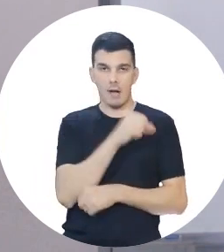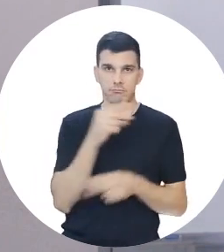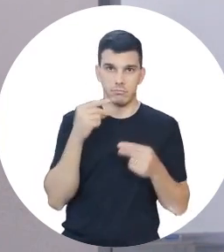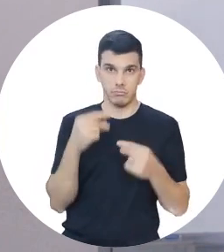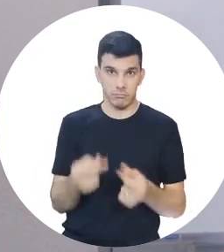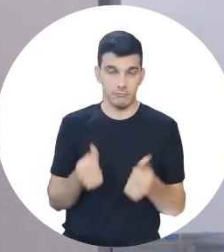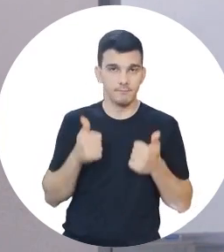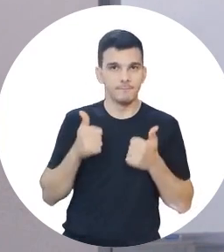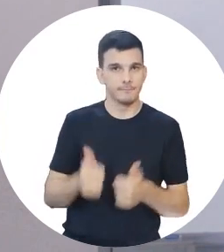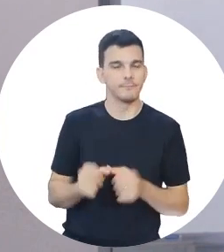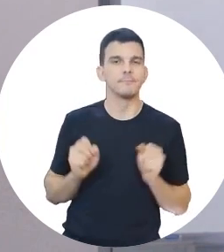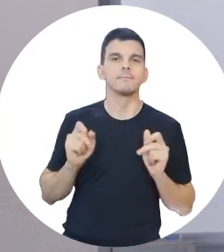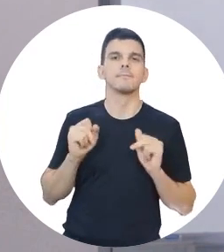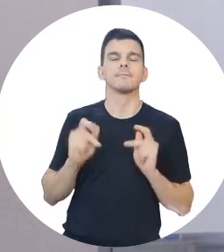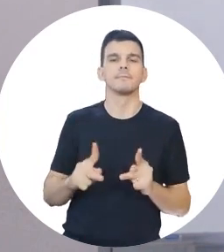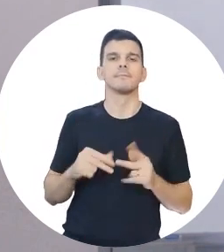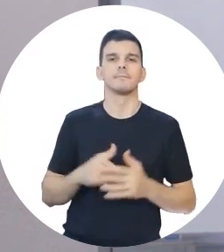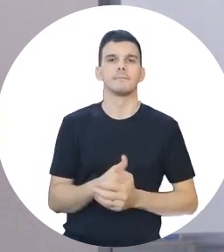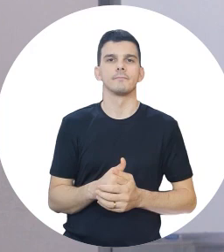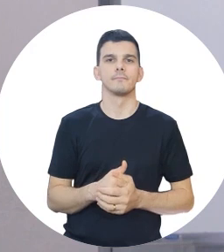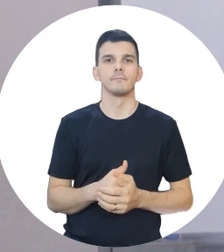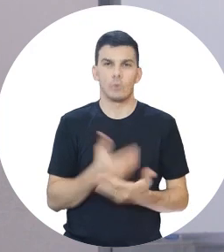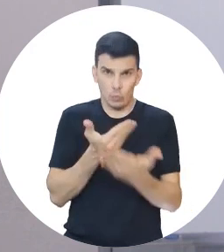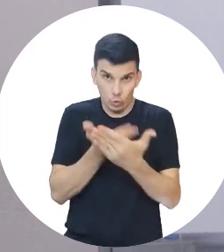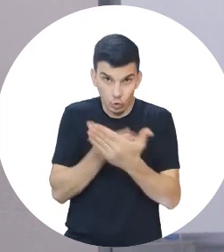que serão de forma instantânea. Ok?